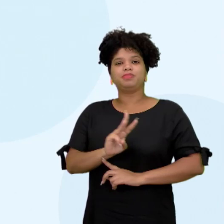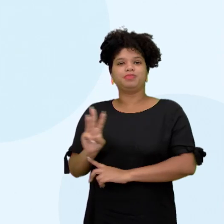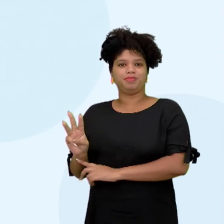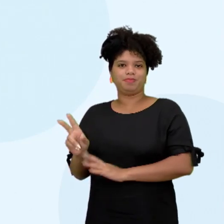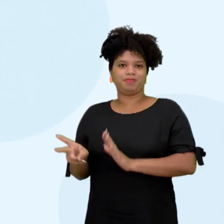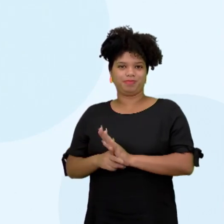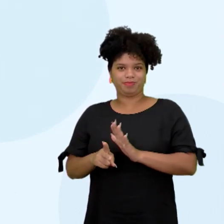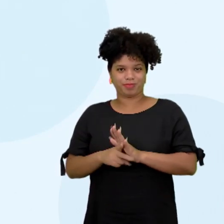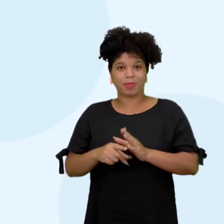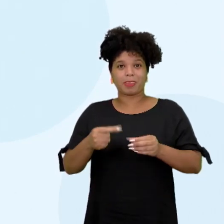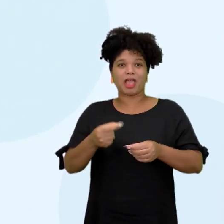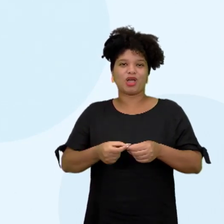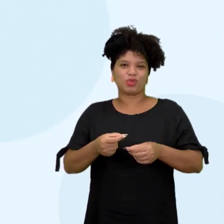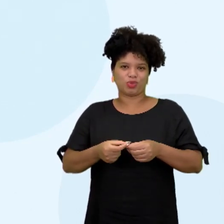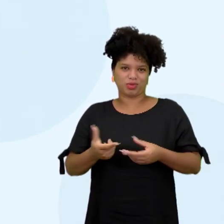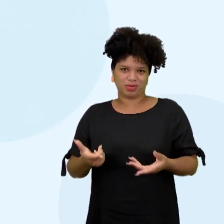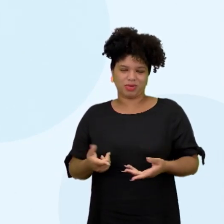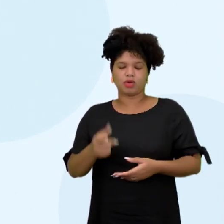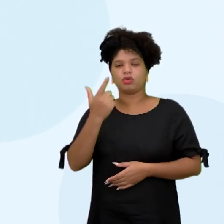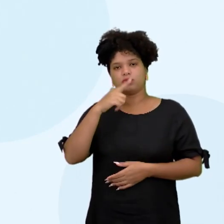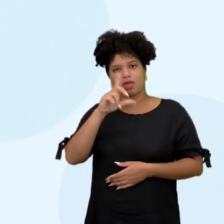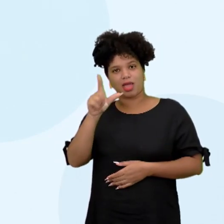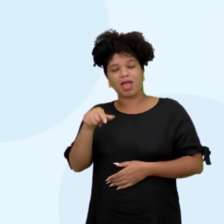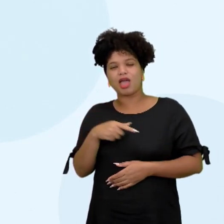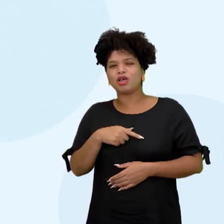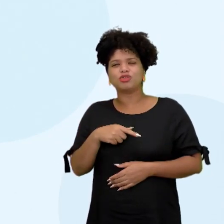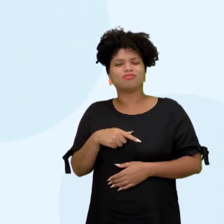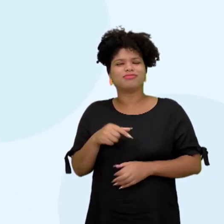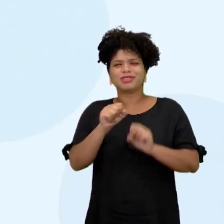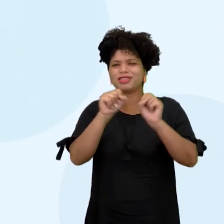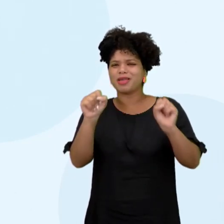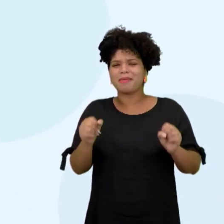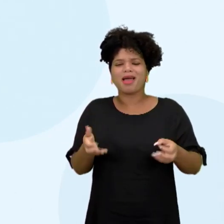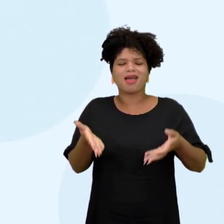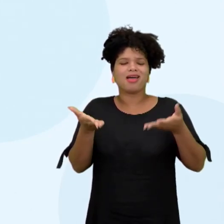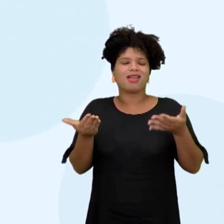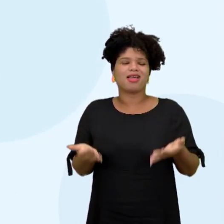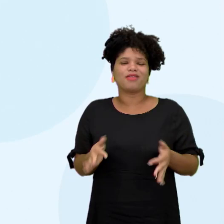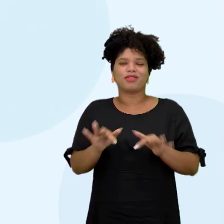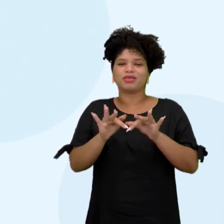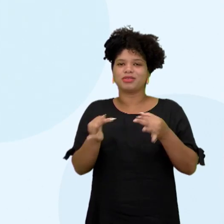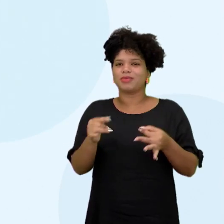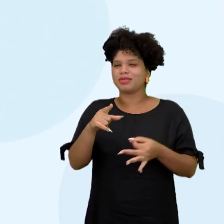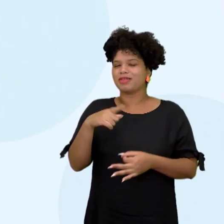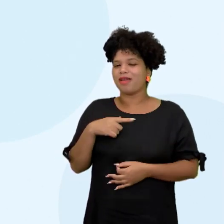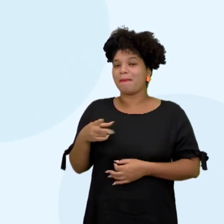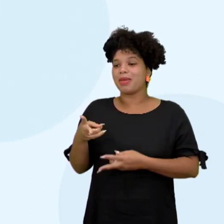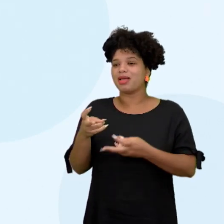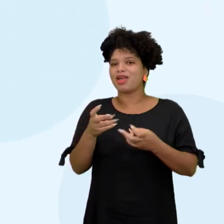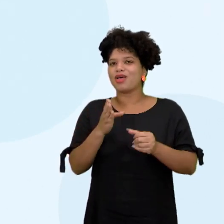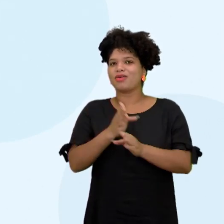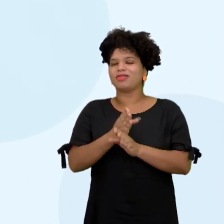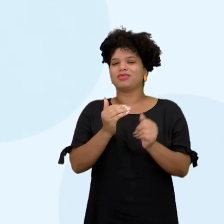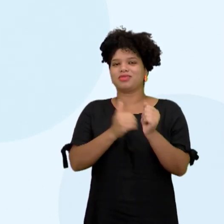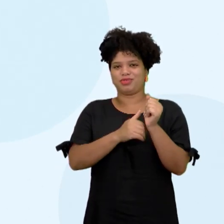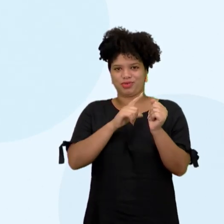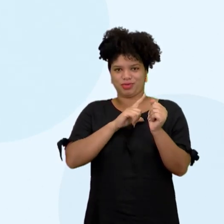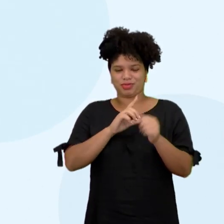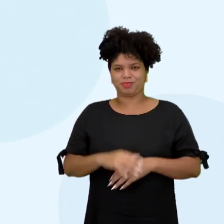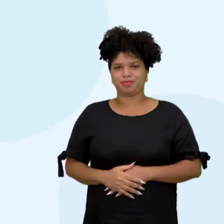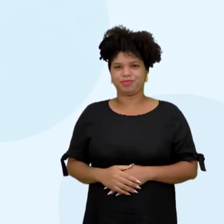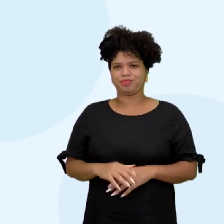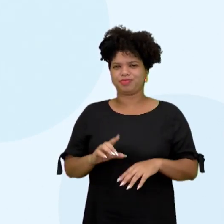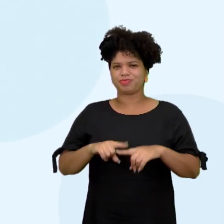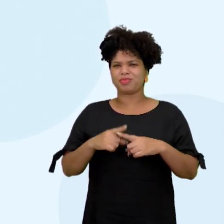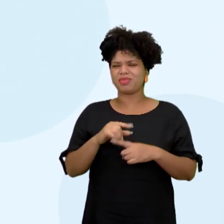do Arduino, né? E aí você baixa, ele é um programinha super levinho e simples, que é onde vai estar ali o código. Tá? E o que